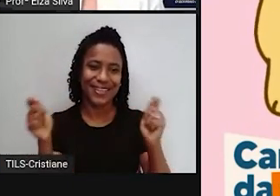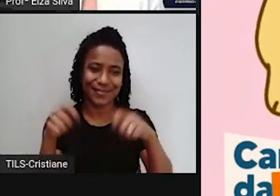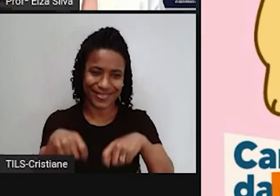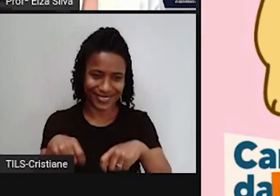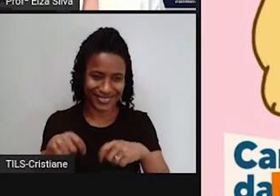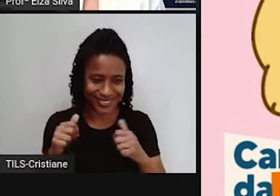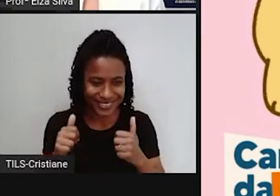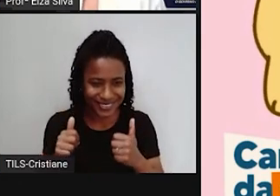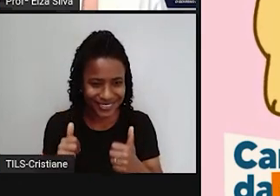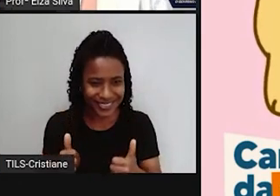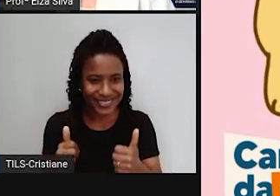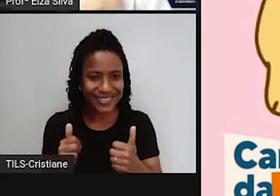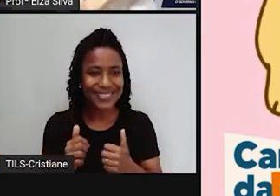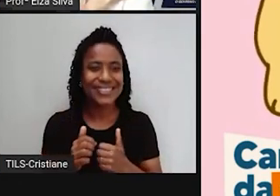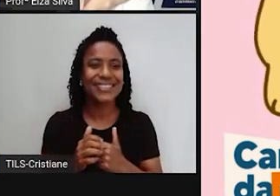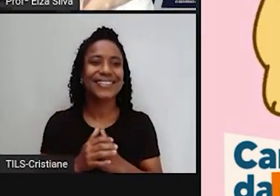Ok?